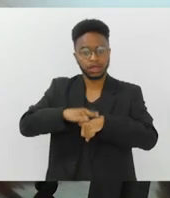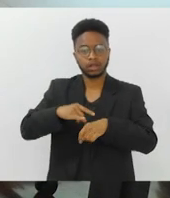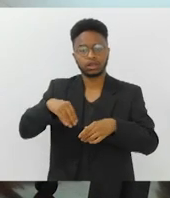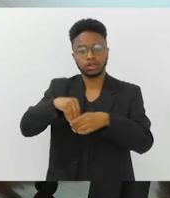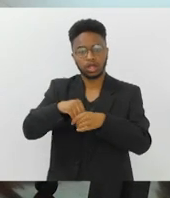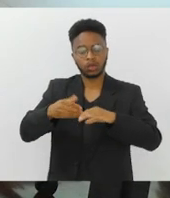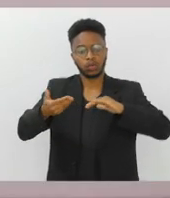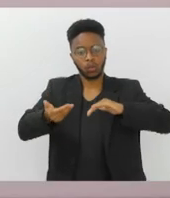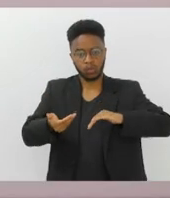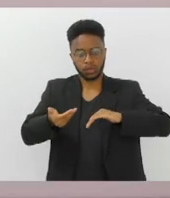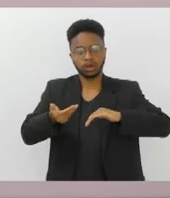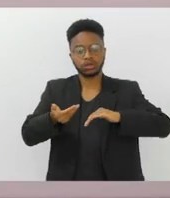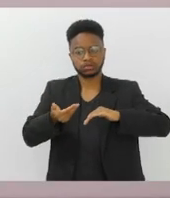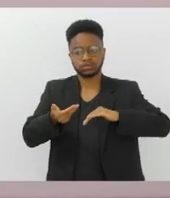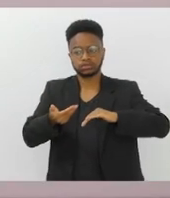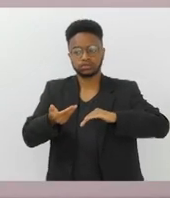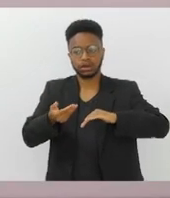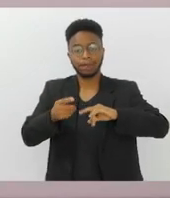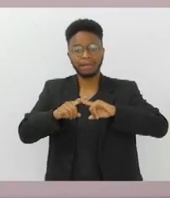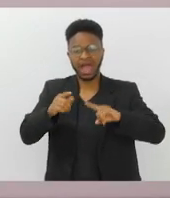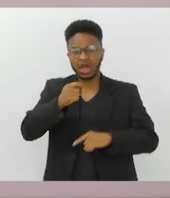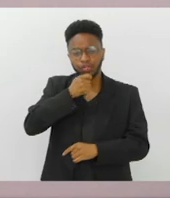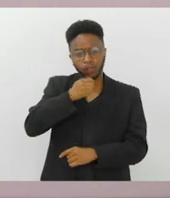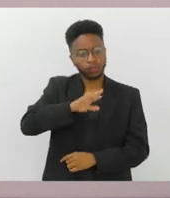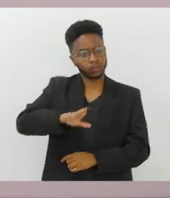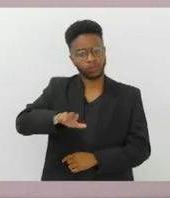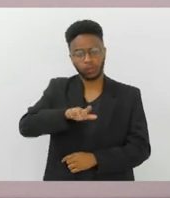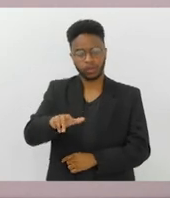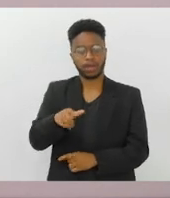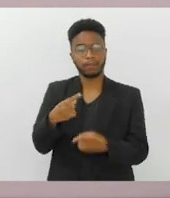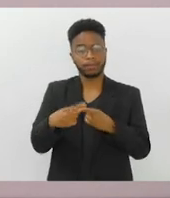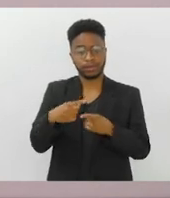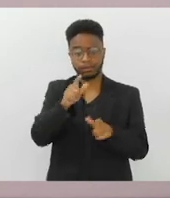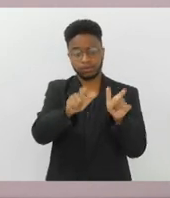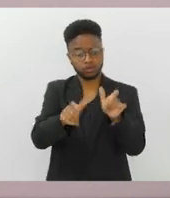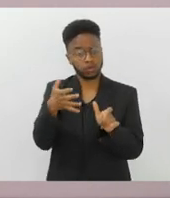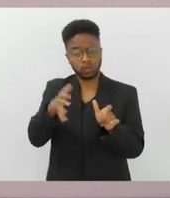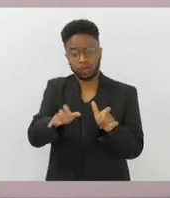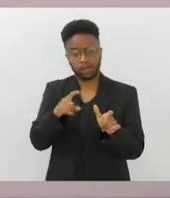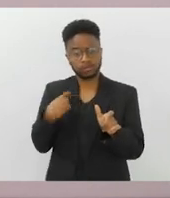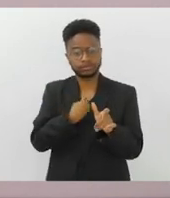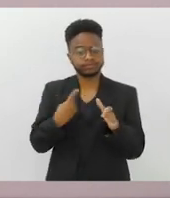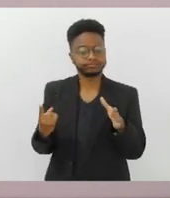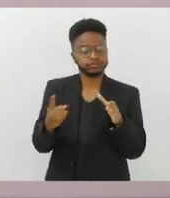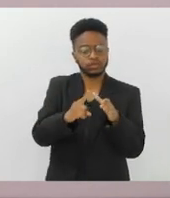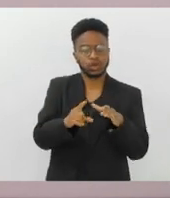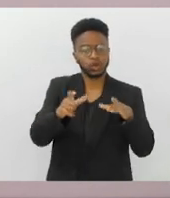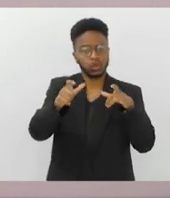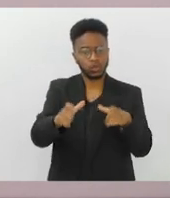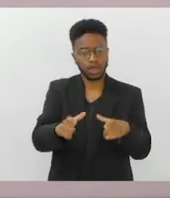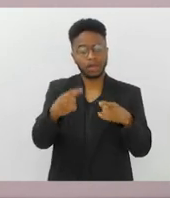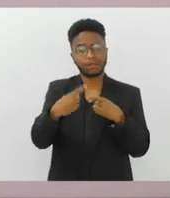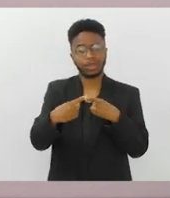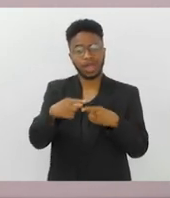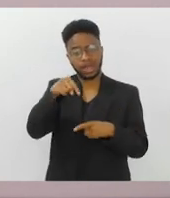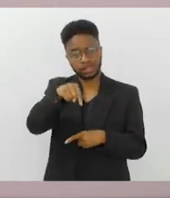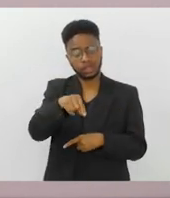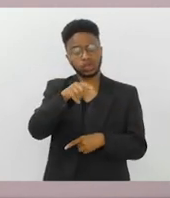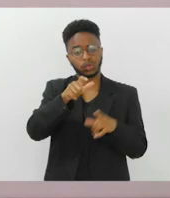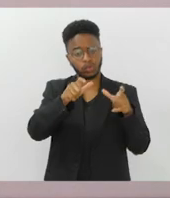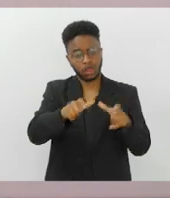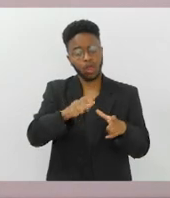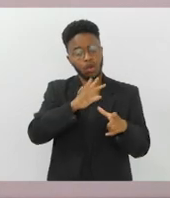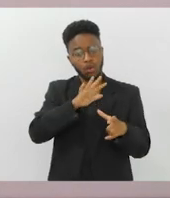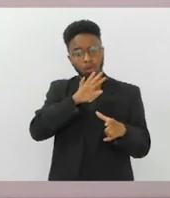Congresso Nacional, não é à toa. Não nos querem nesse espaço. Esse espaço é muito hostil para as